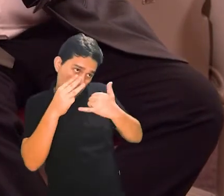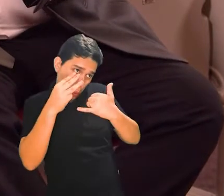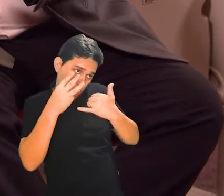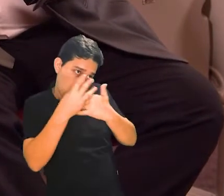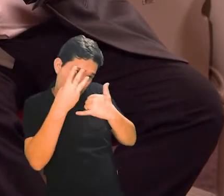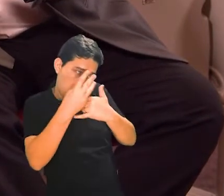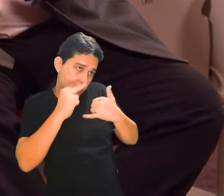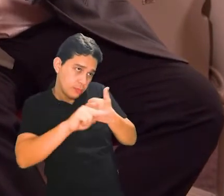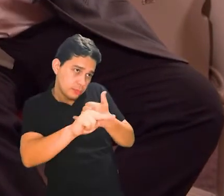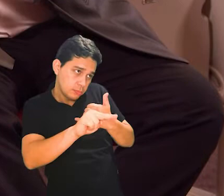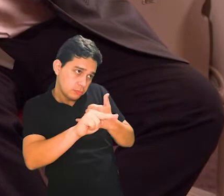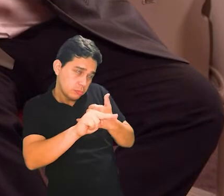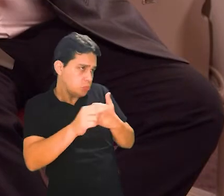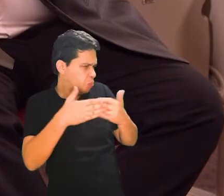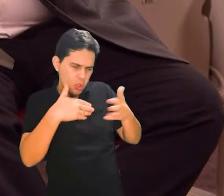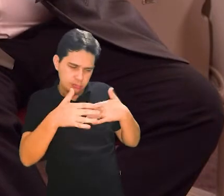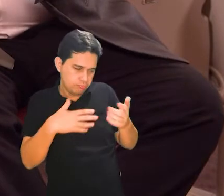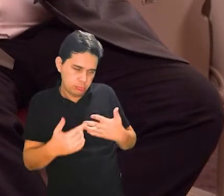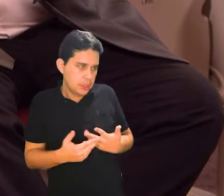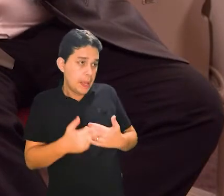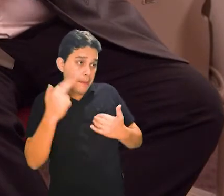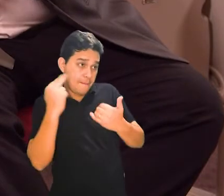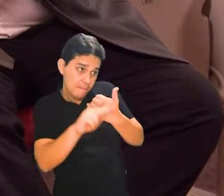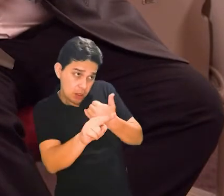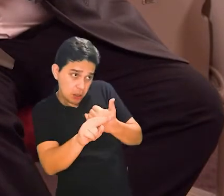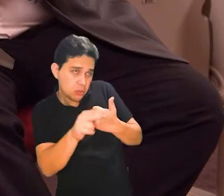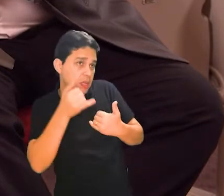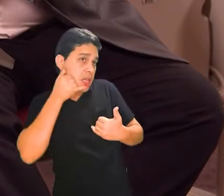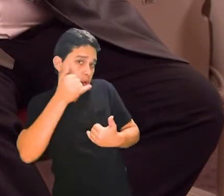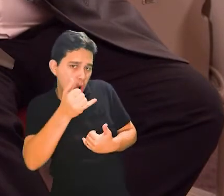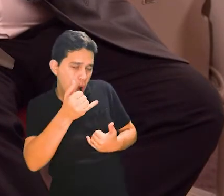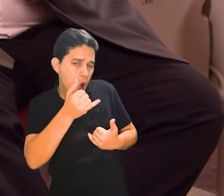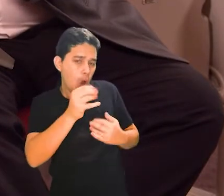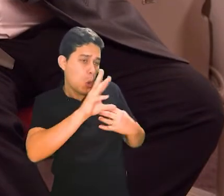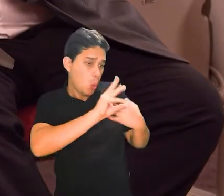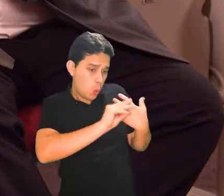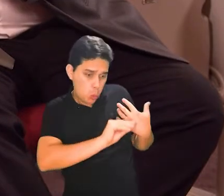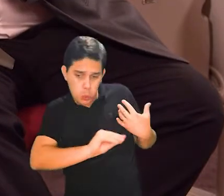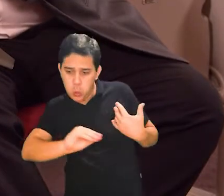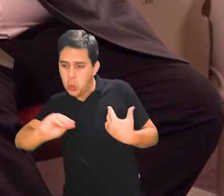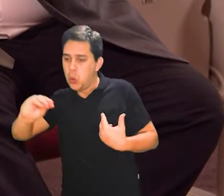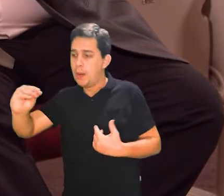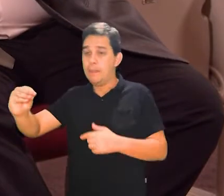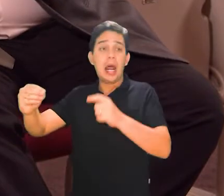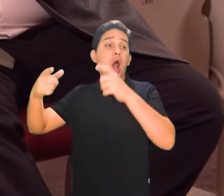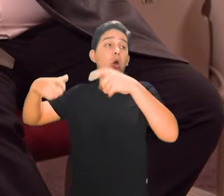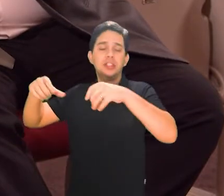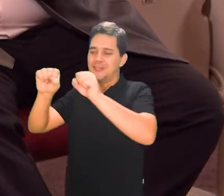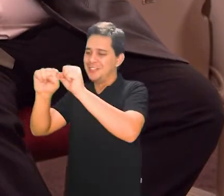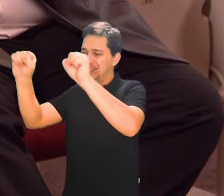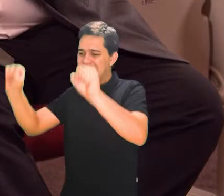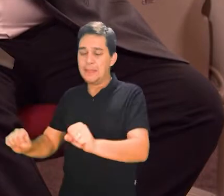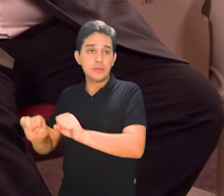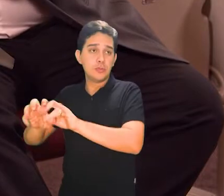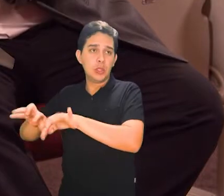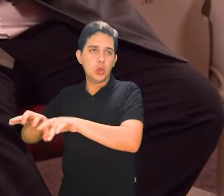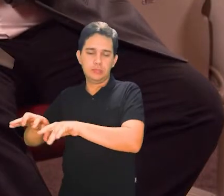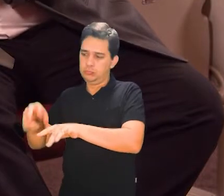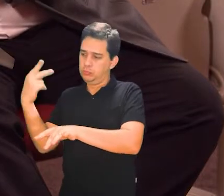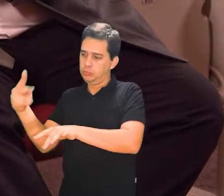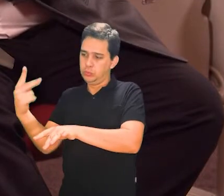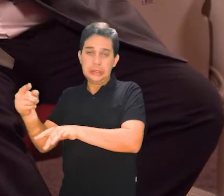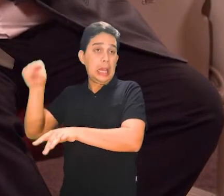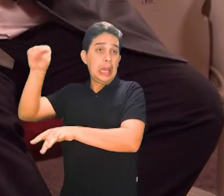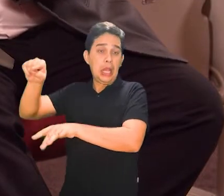sistema informatizado. Um sistema informatizado ao qual vai gerar uma senha e um protocolo. Com essa senha e